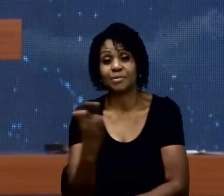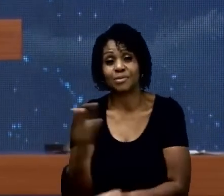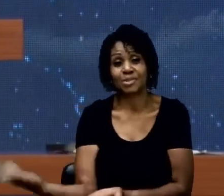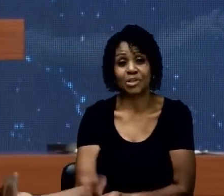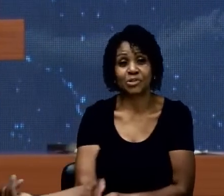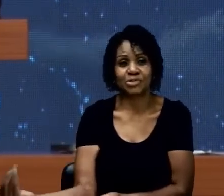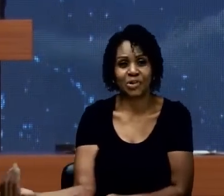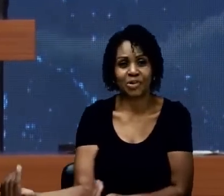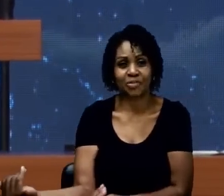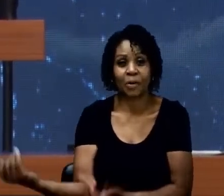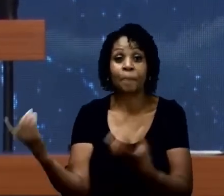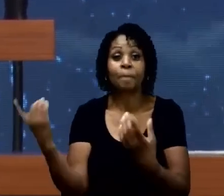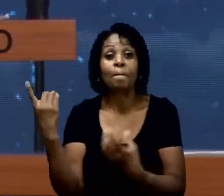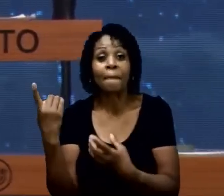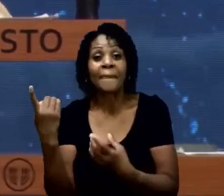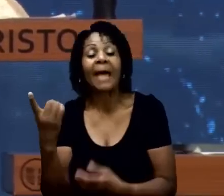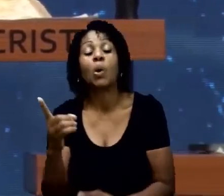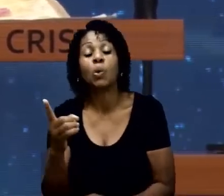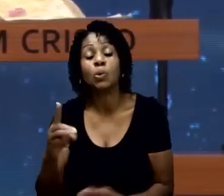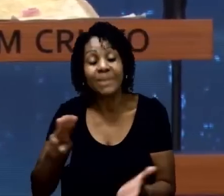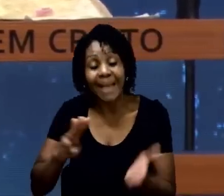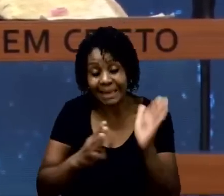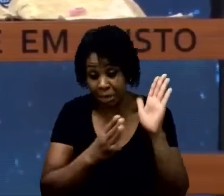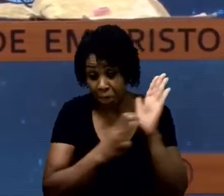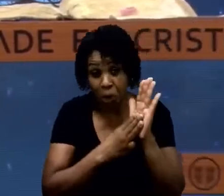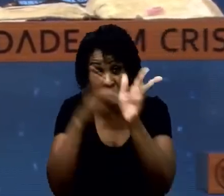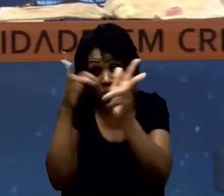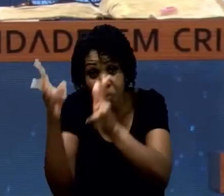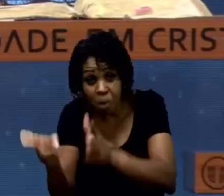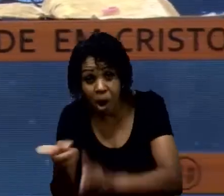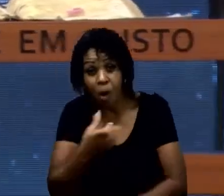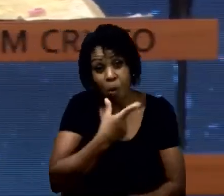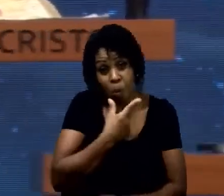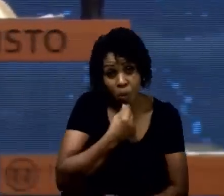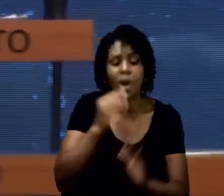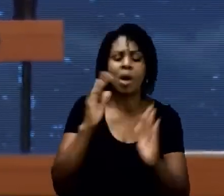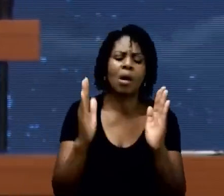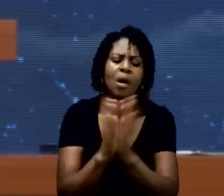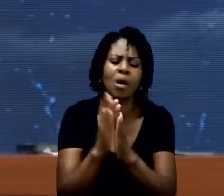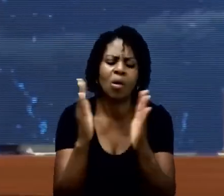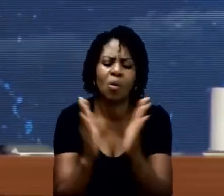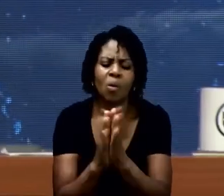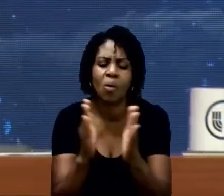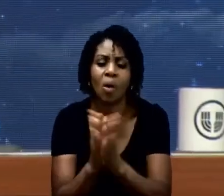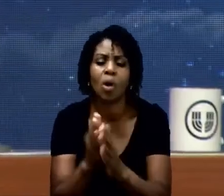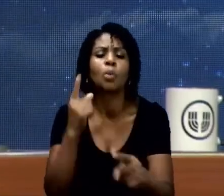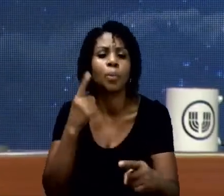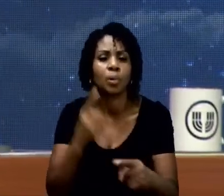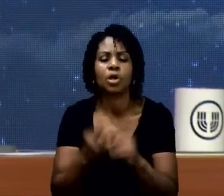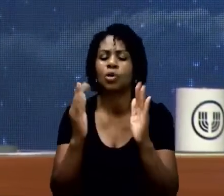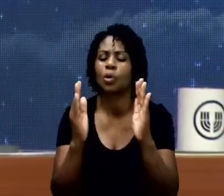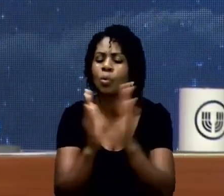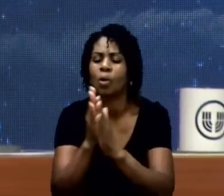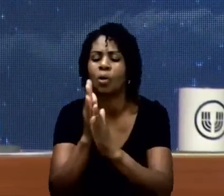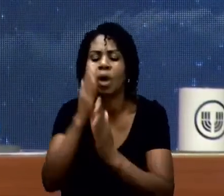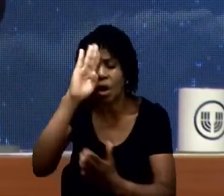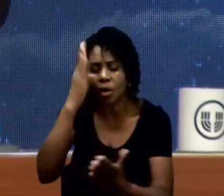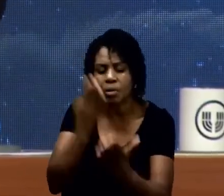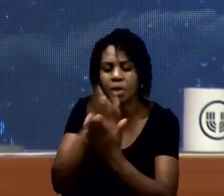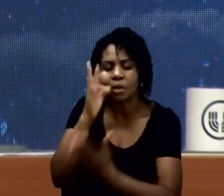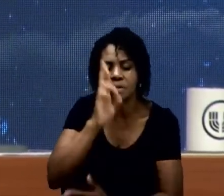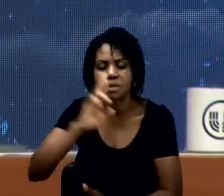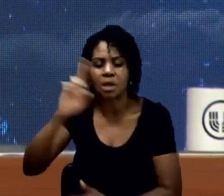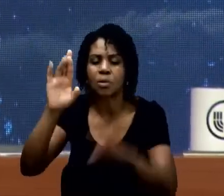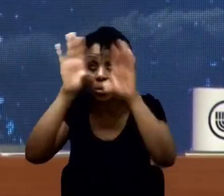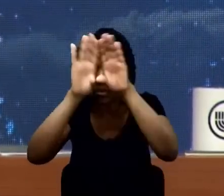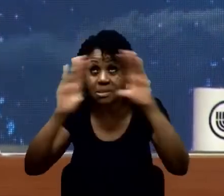Abdenego. Daniel é a mesma coisa. Sabe de uma coisa? Tudo bem. Eu estou orando. creio. Sabe por que eu estou orando? Porque eu creio que o senhor é senhor no céu